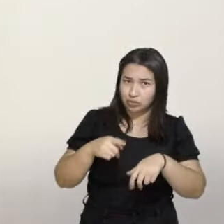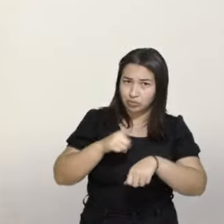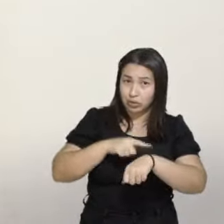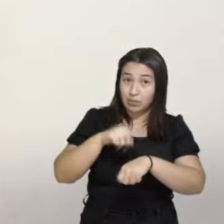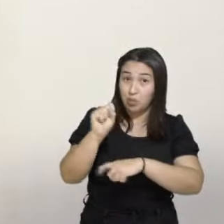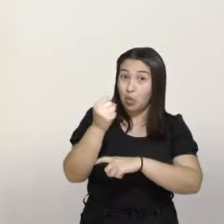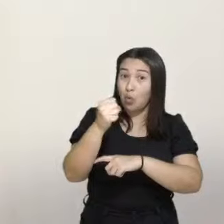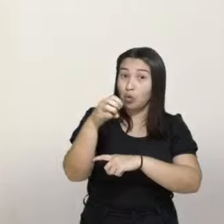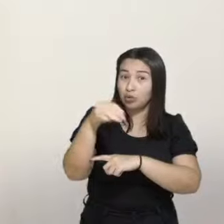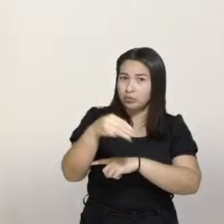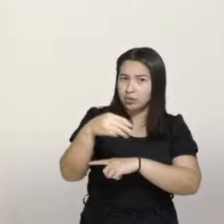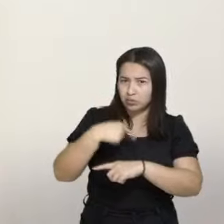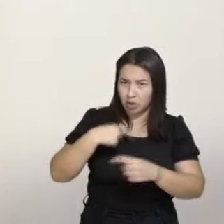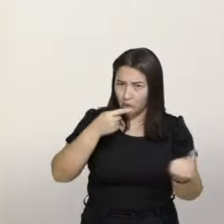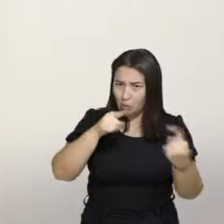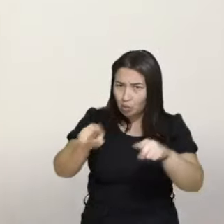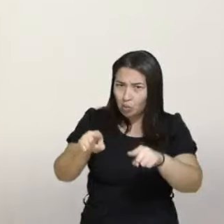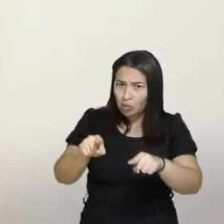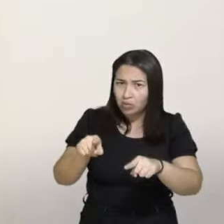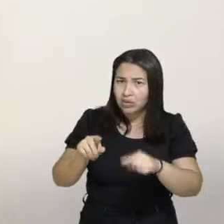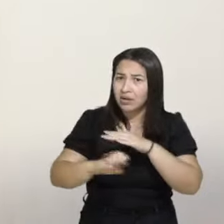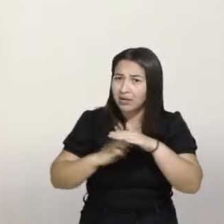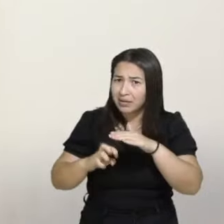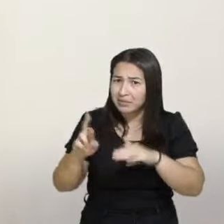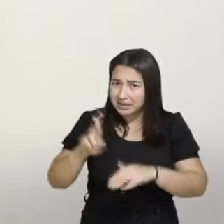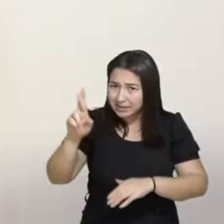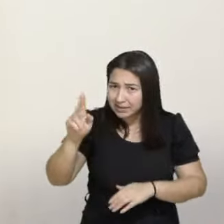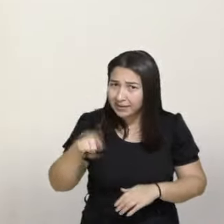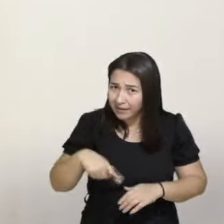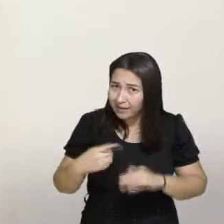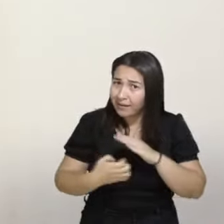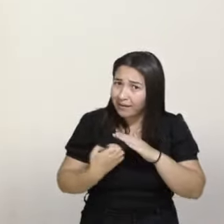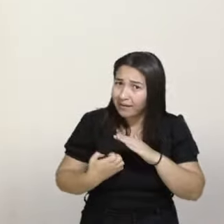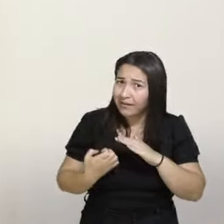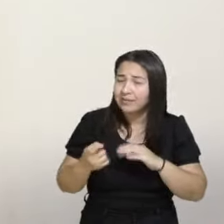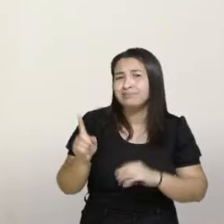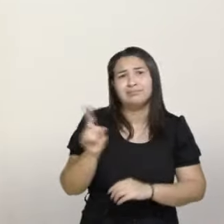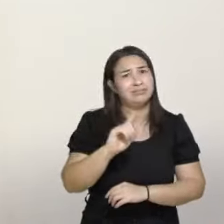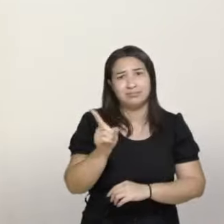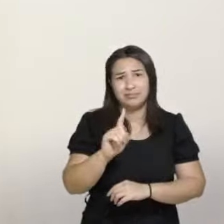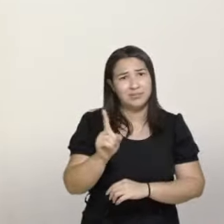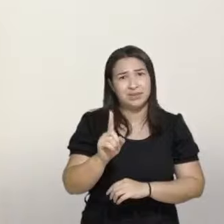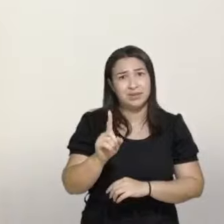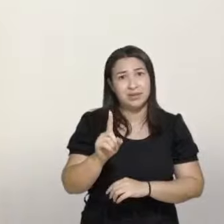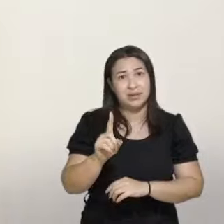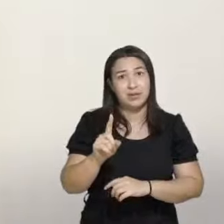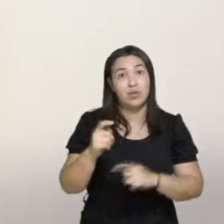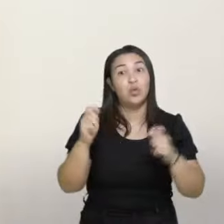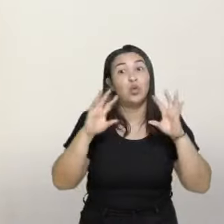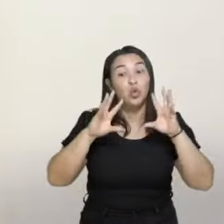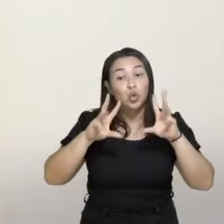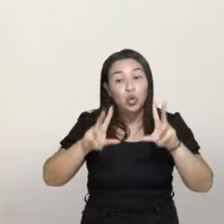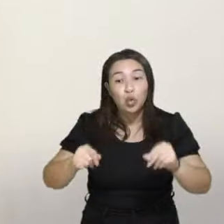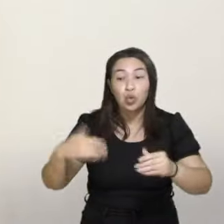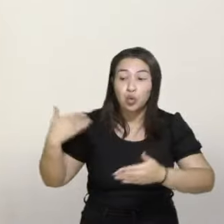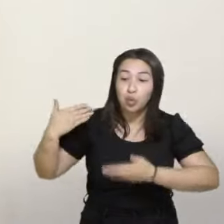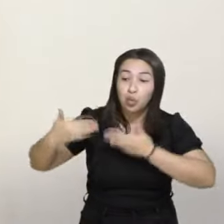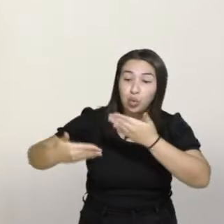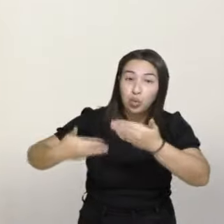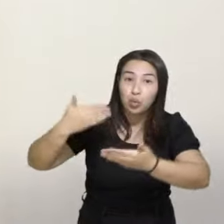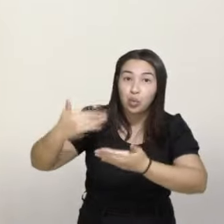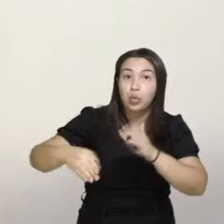em nenhum momento, eu fiz uma crítica aos empresários. Eu fiz, sim, uma colocação que todo o processo de isenção e